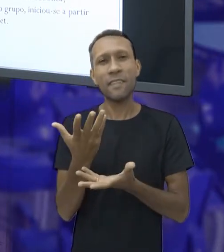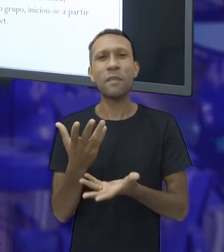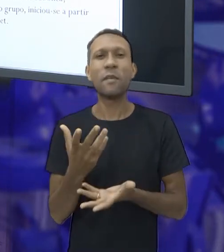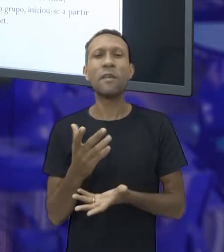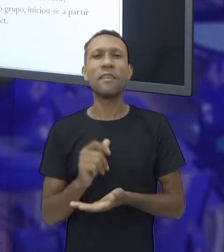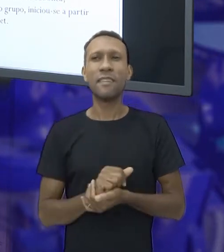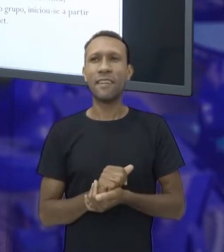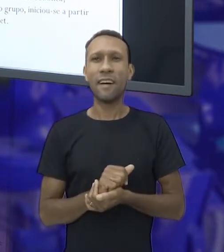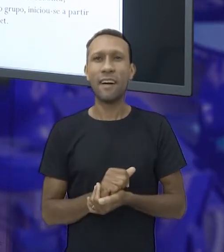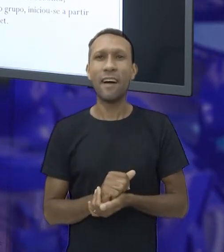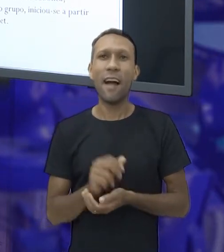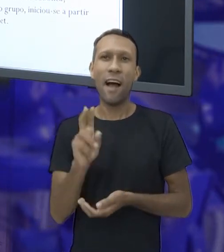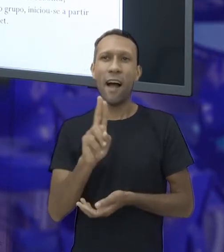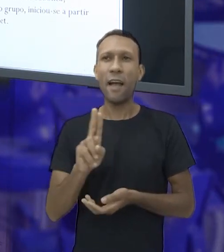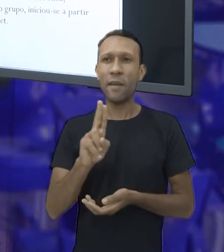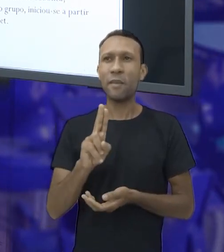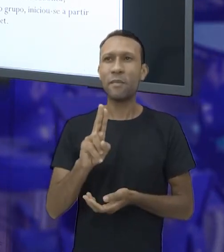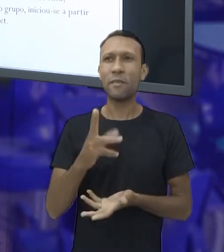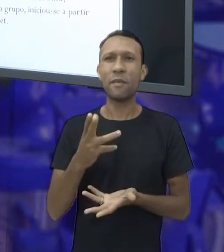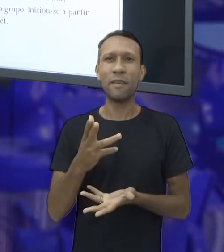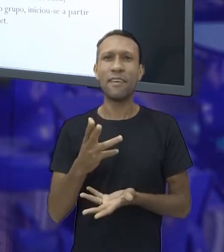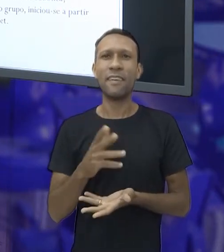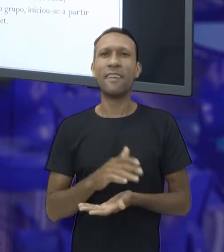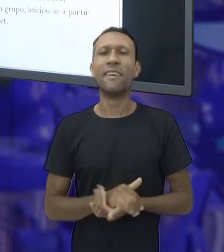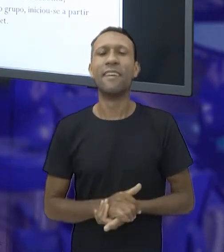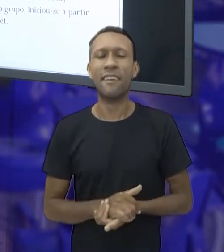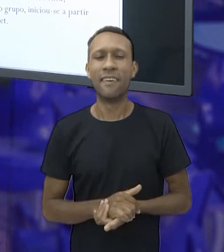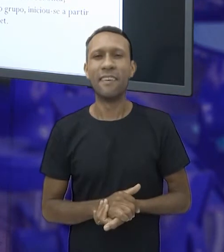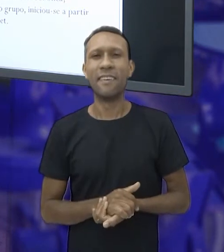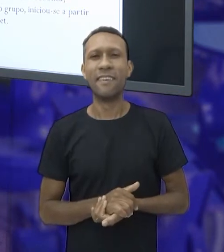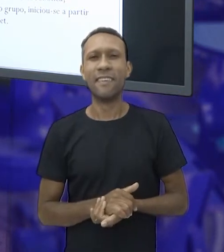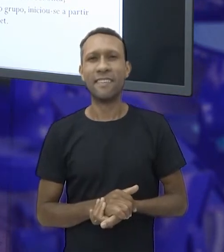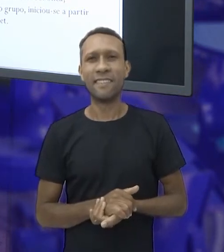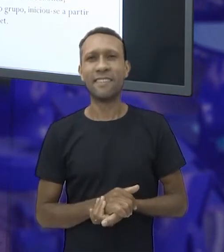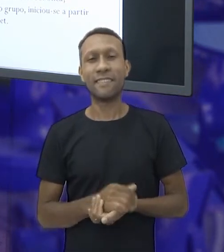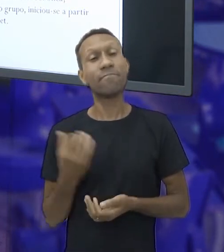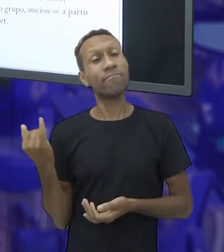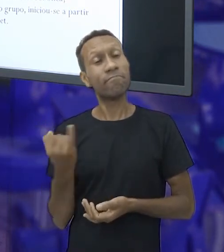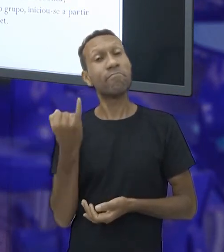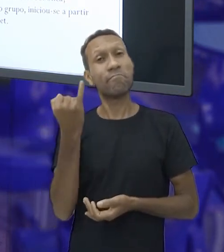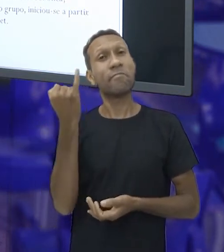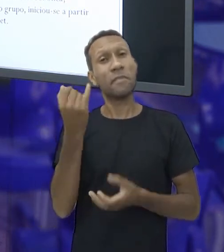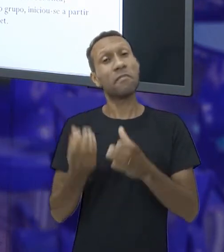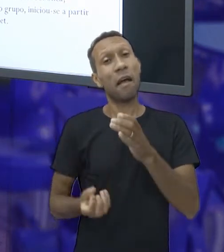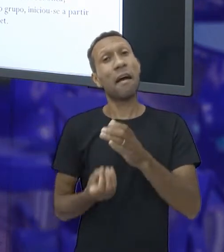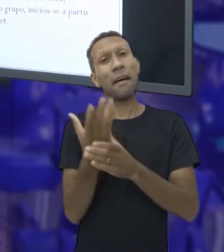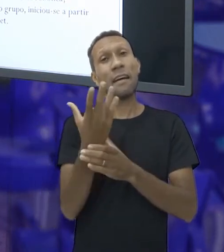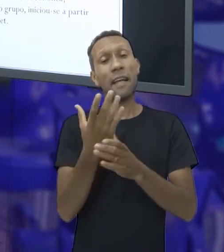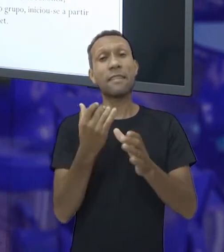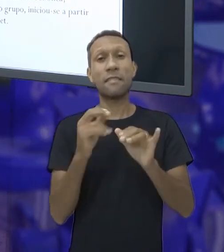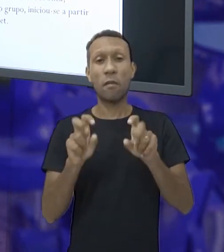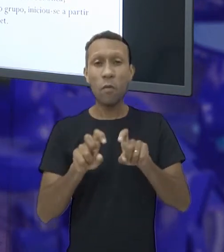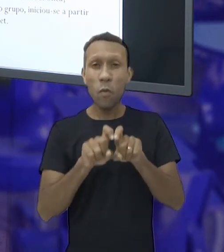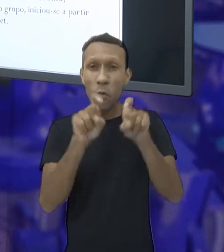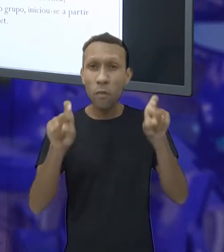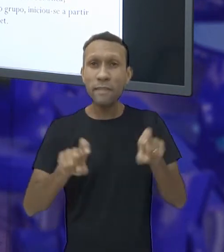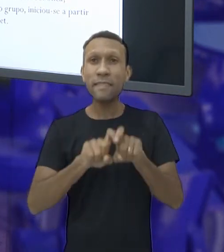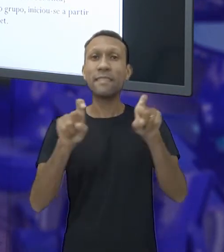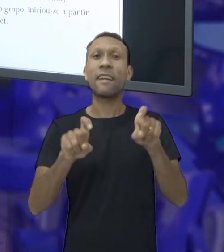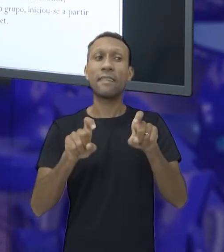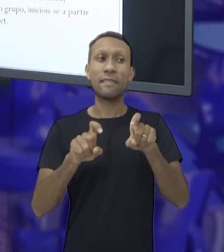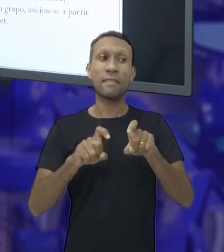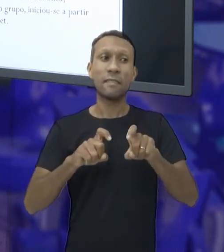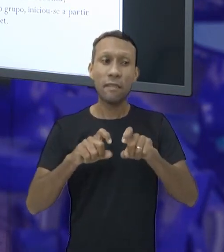importante. Eita lasqueira, que foi o senhor Bill Gates, extremamente importante dentro deste processo do